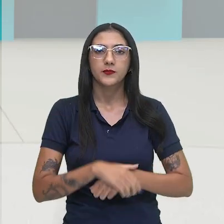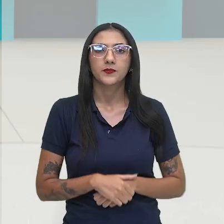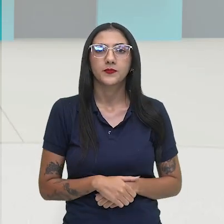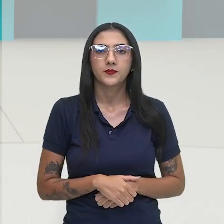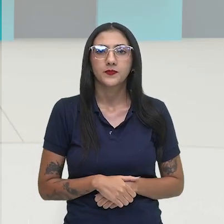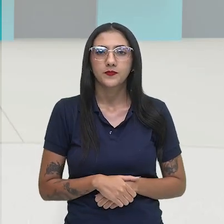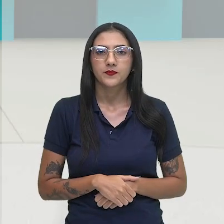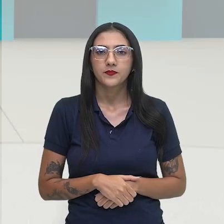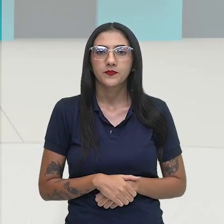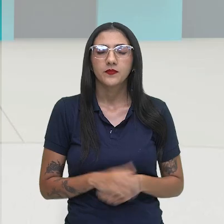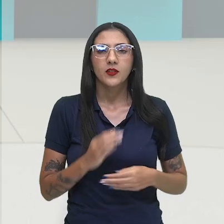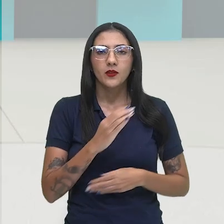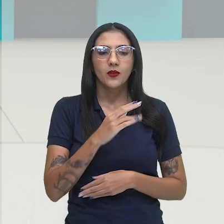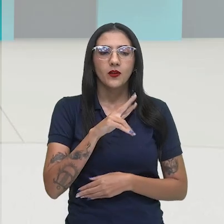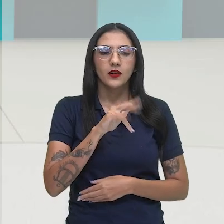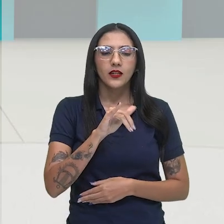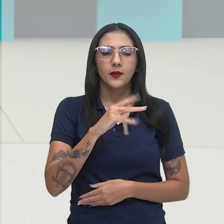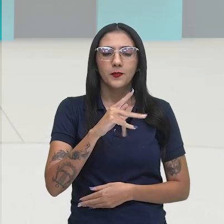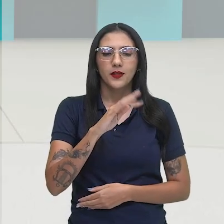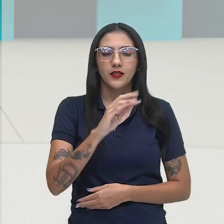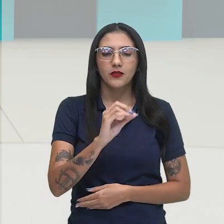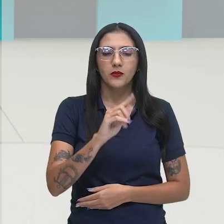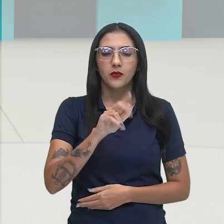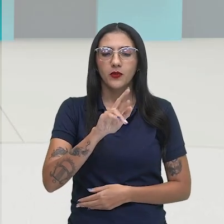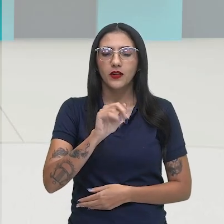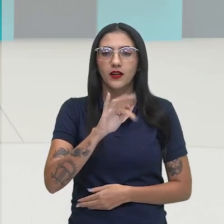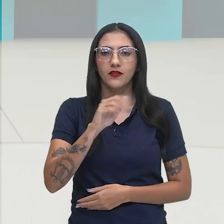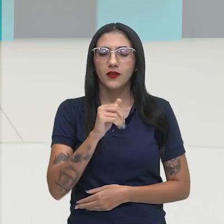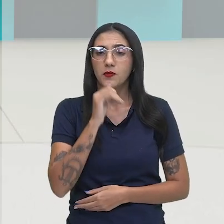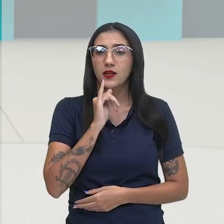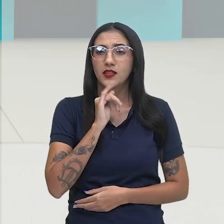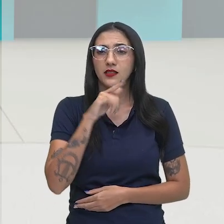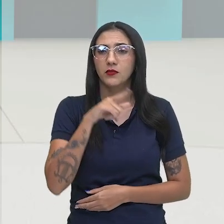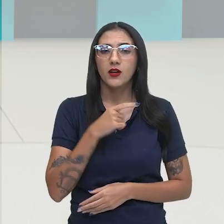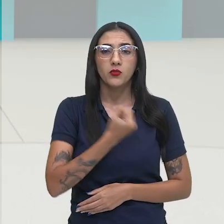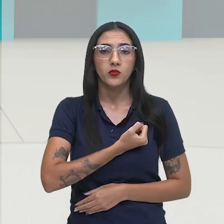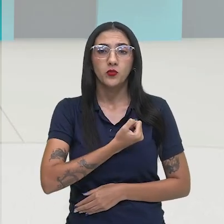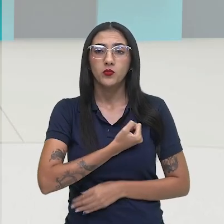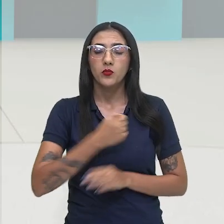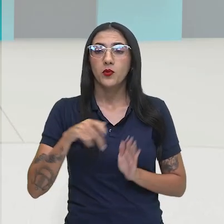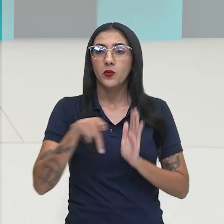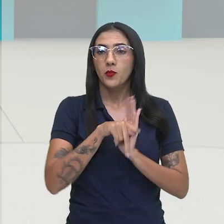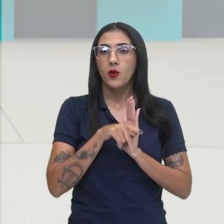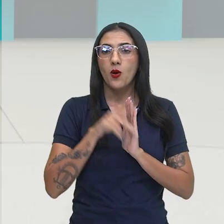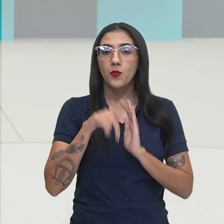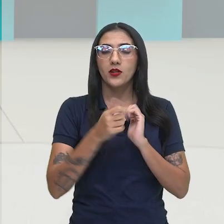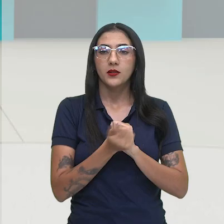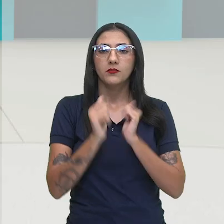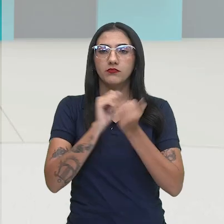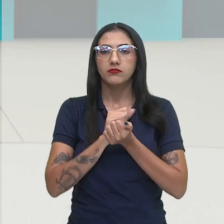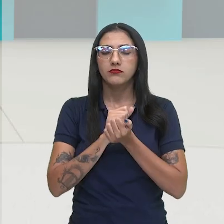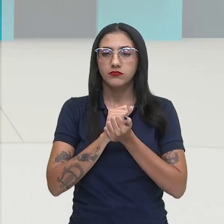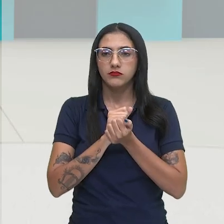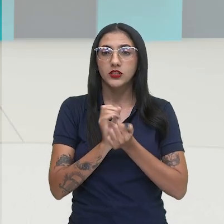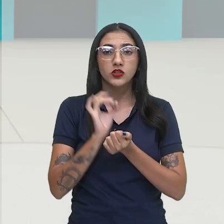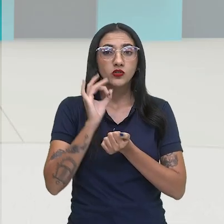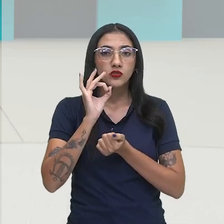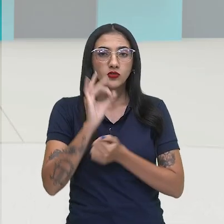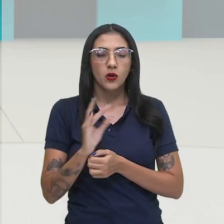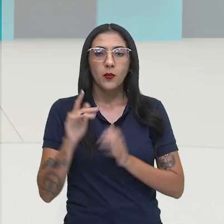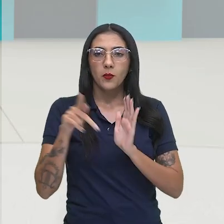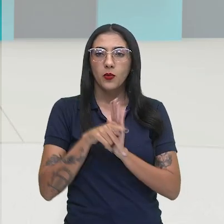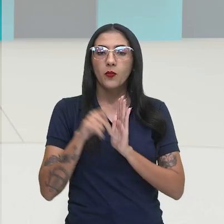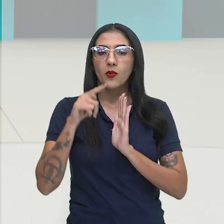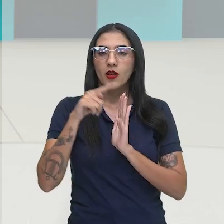que criptografa é feito códigos. Toda pesquisa que você faz, ele transforma isso em códigos para que somente o